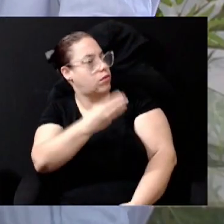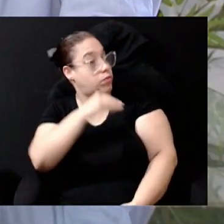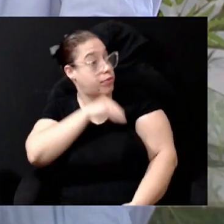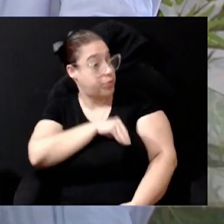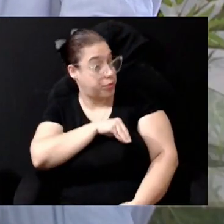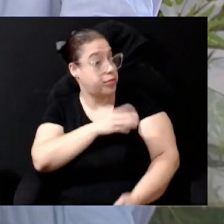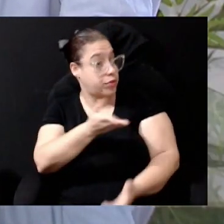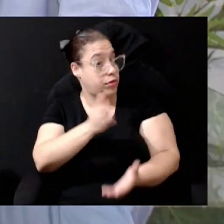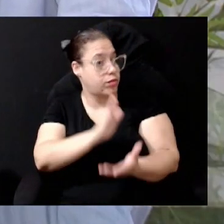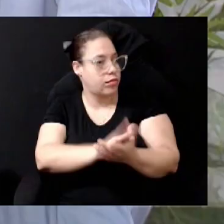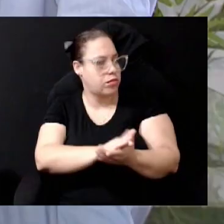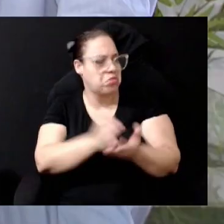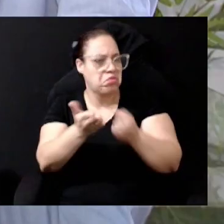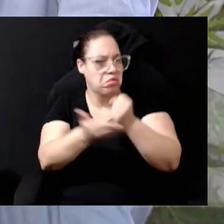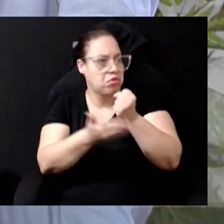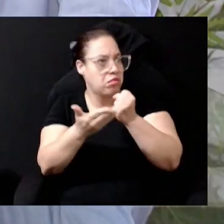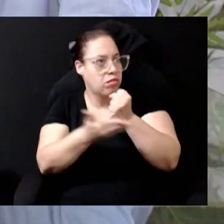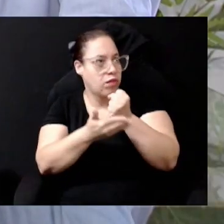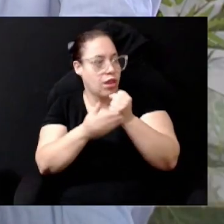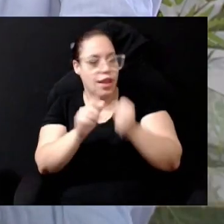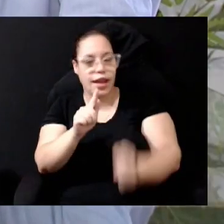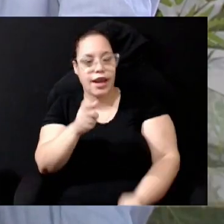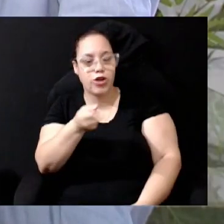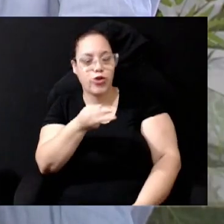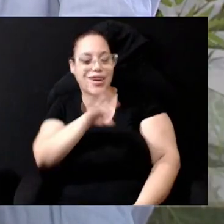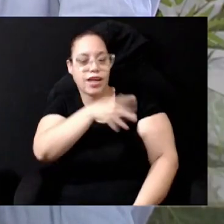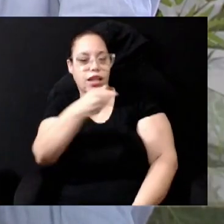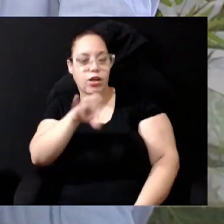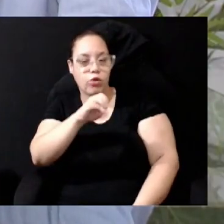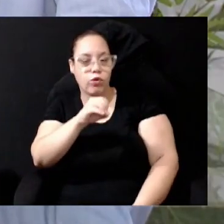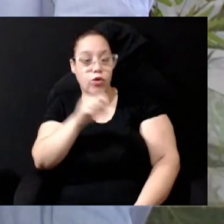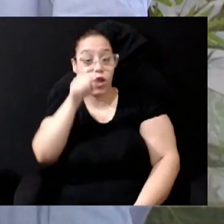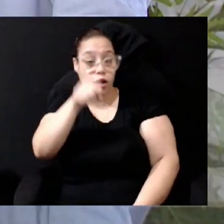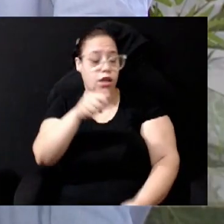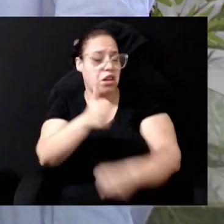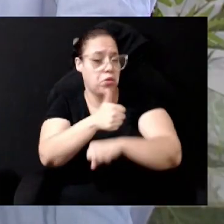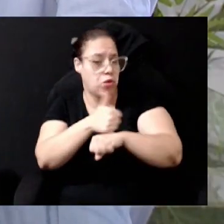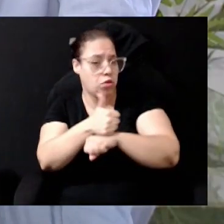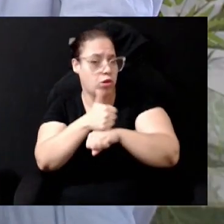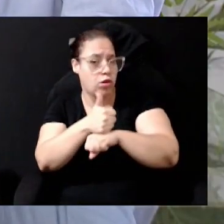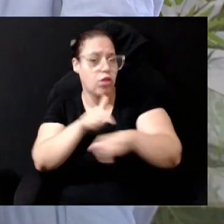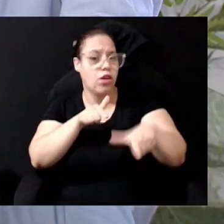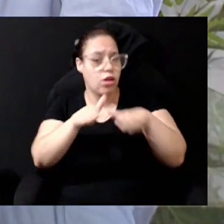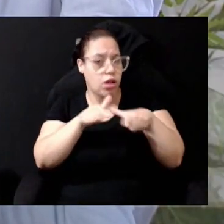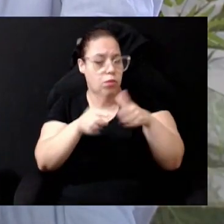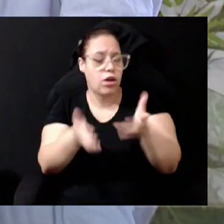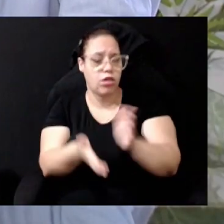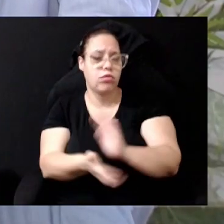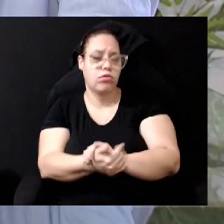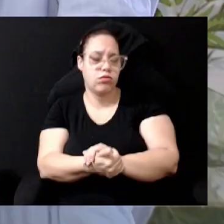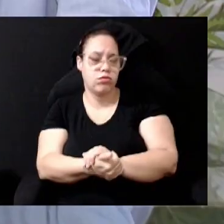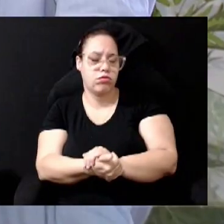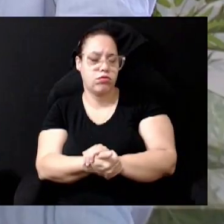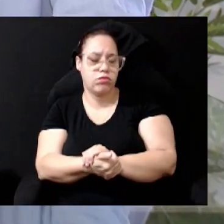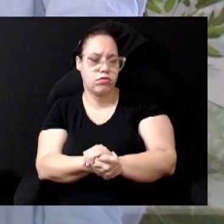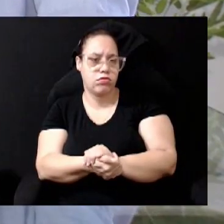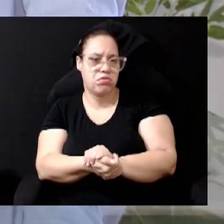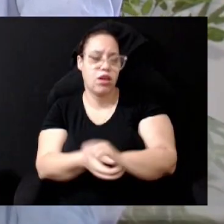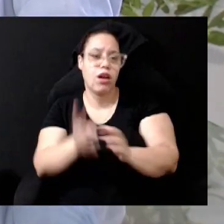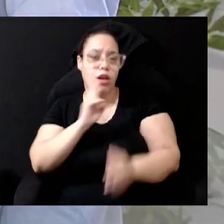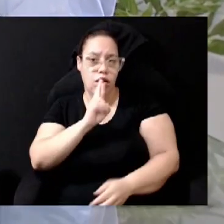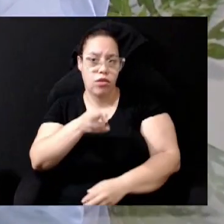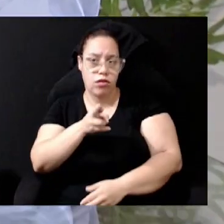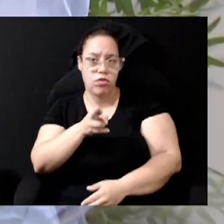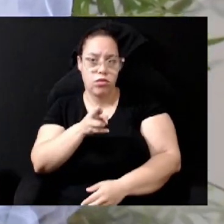é basicamente uma gratificação àqueles profissionais que estão trabalhando. E aí a gente se refere àqueles que estão